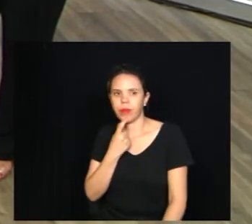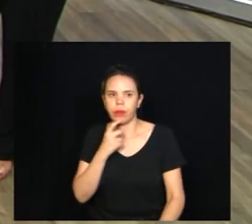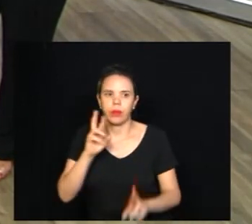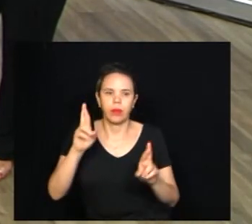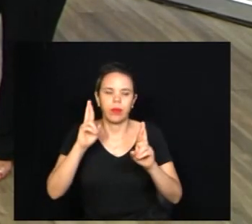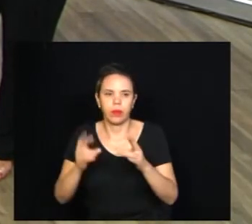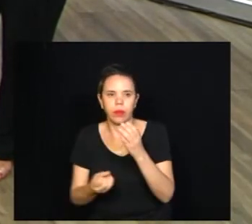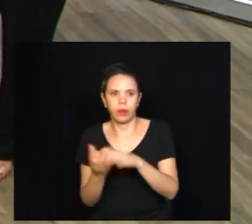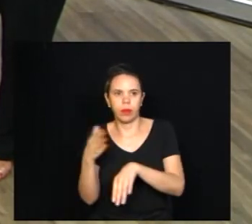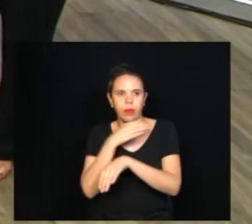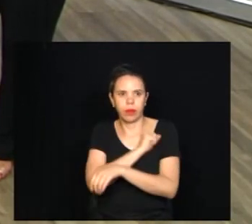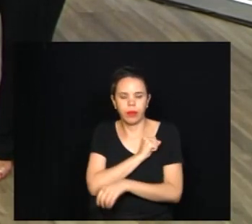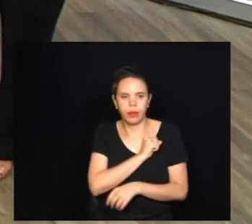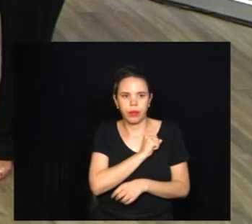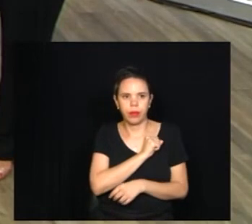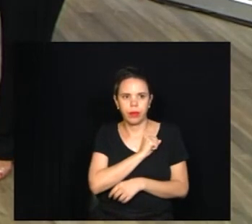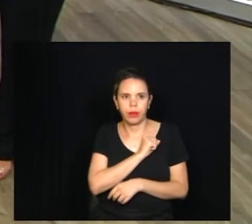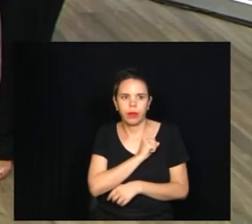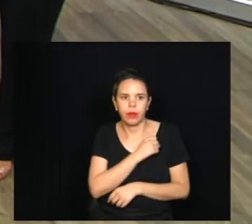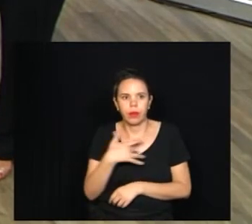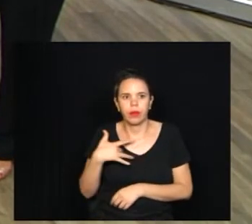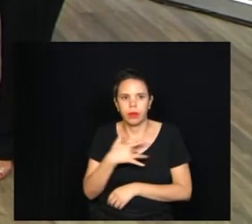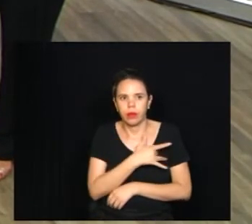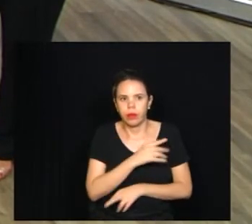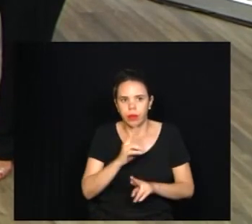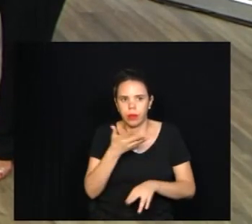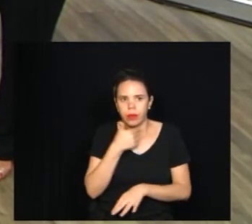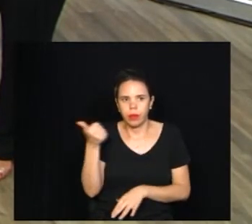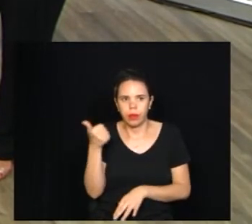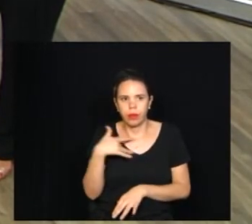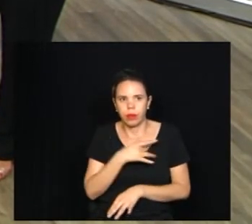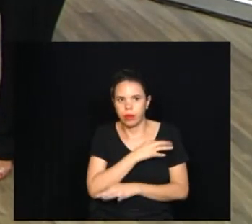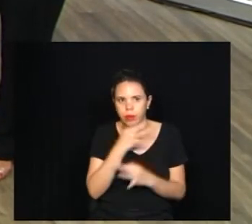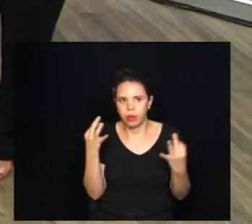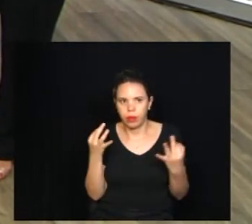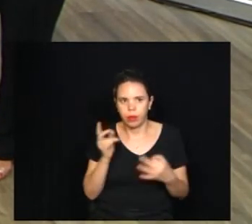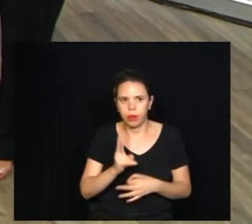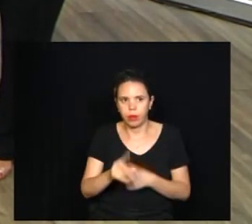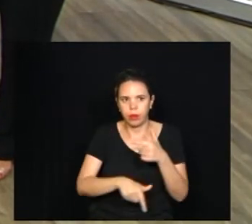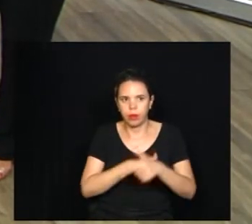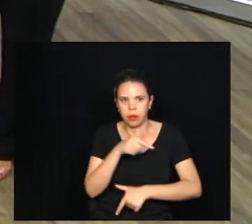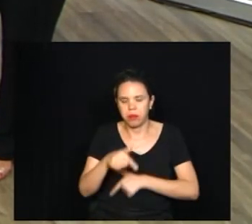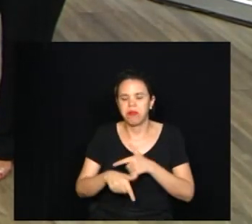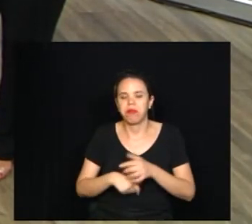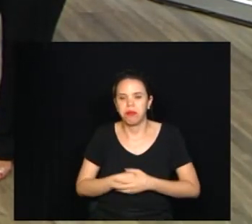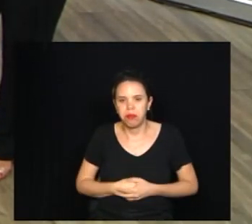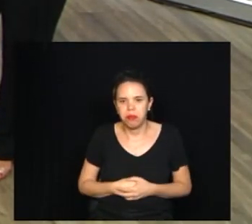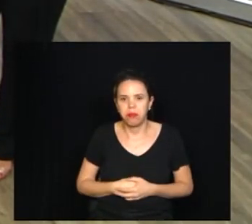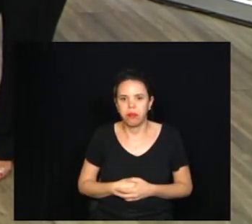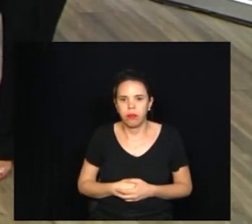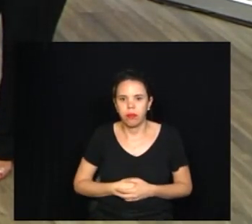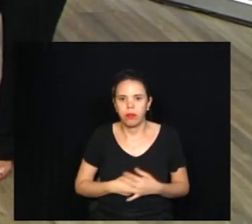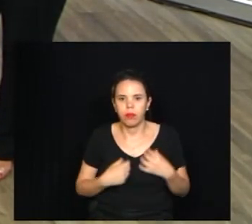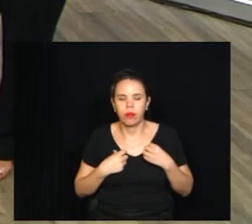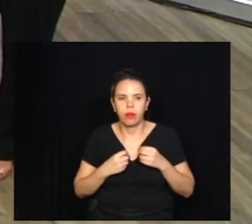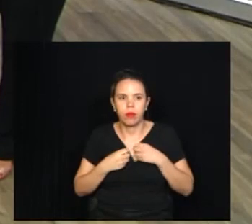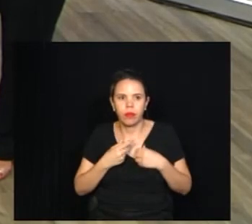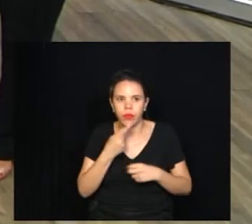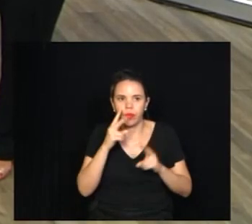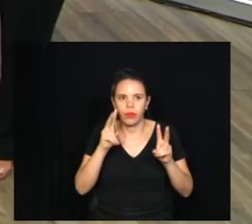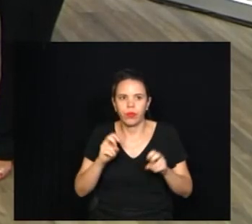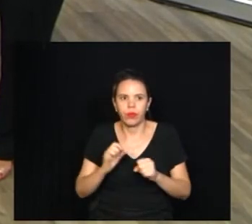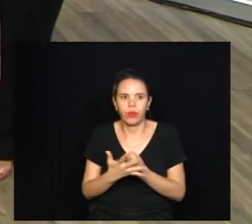para o quanto antes o estado de saúde dele melhorar e ele continuar com as suas atividades. Falando